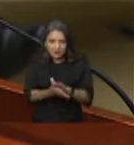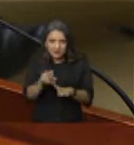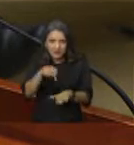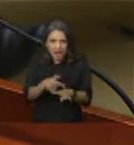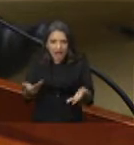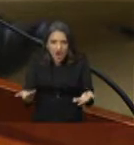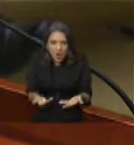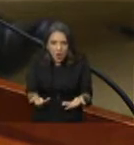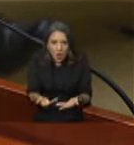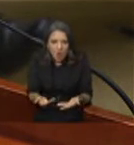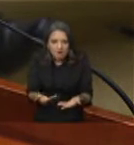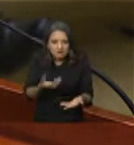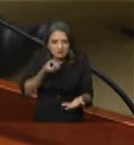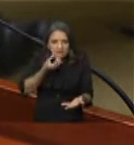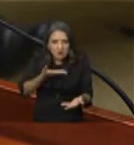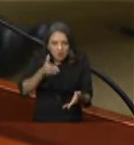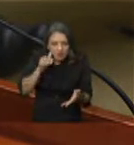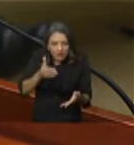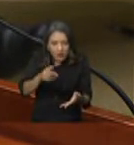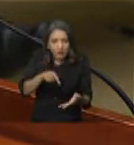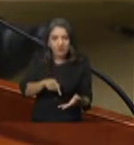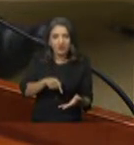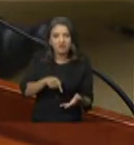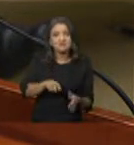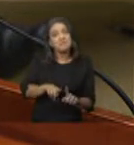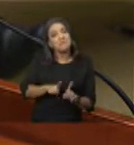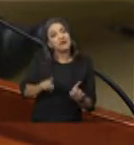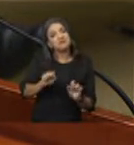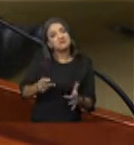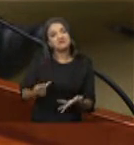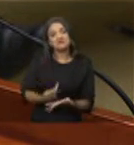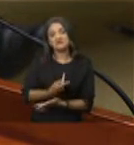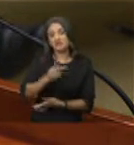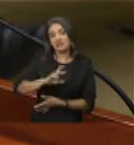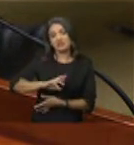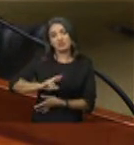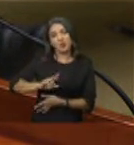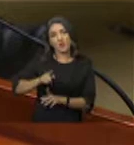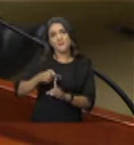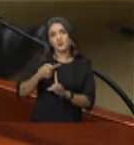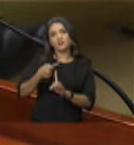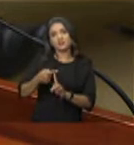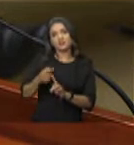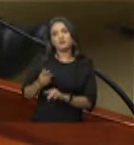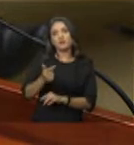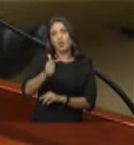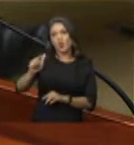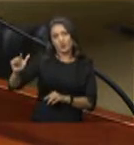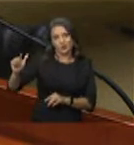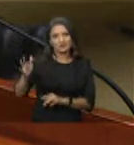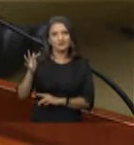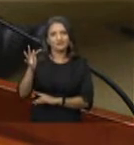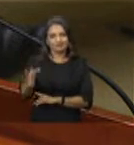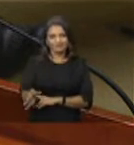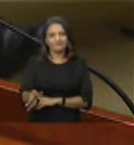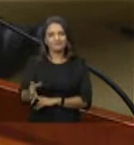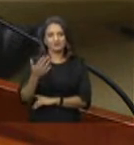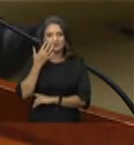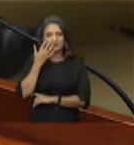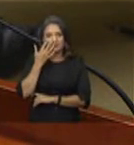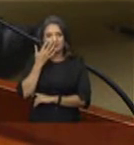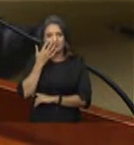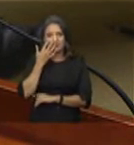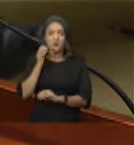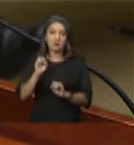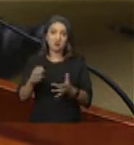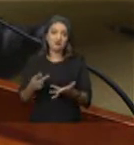que ele tem um foco pode não ser bom boa para casos futuros pode ser